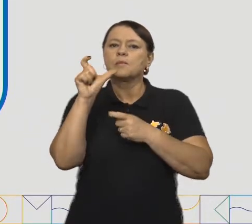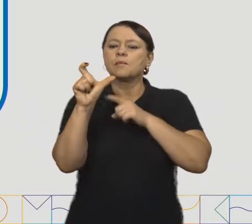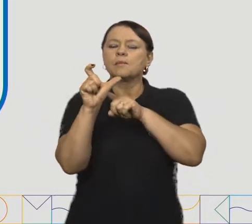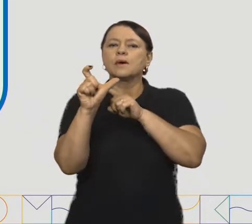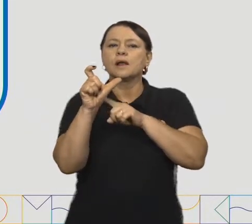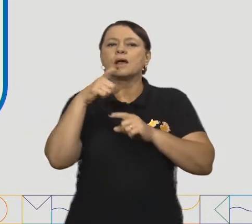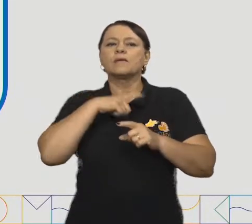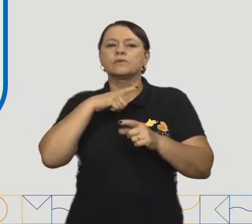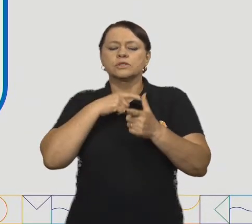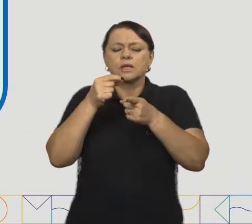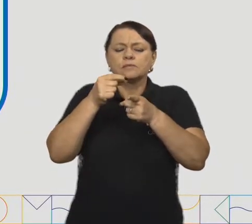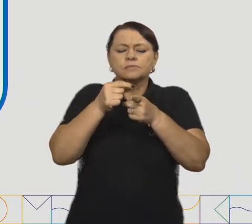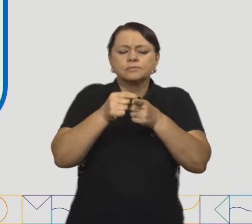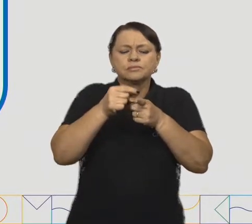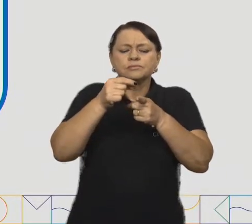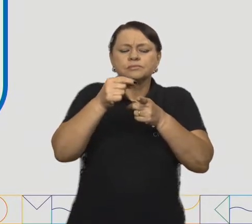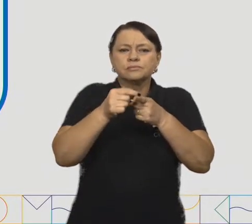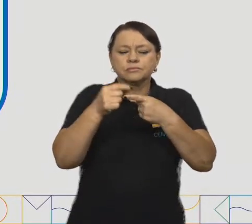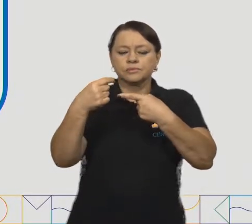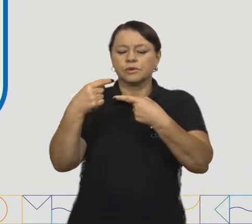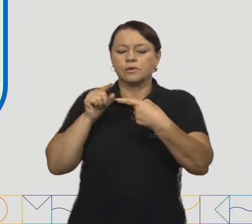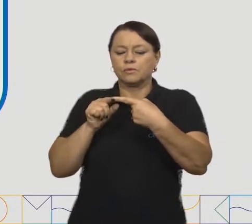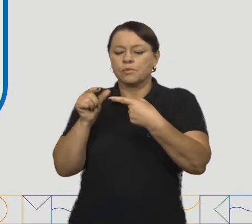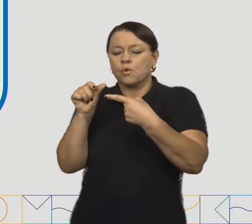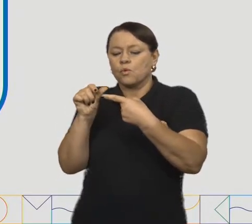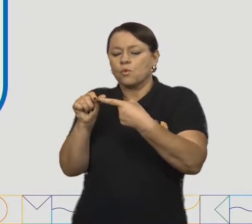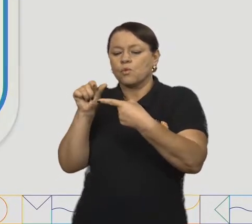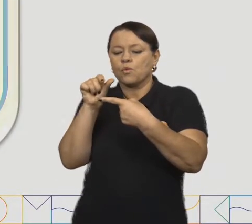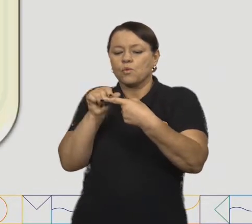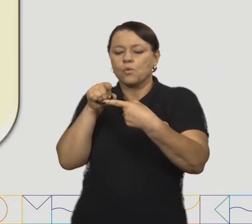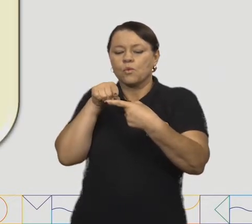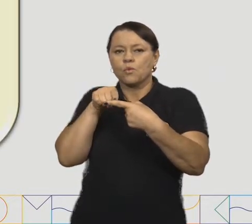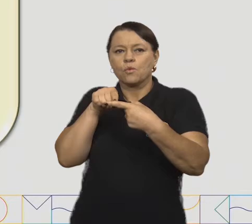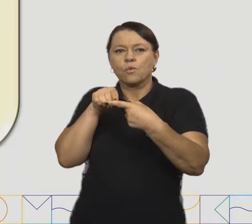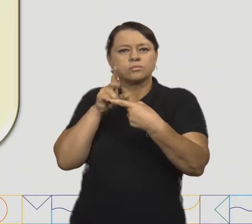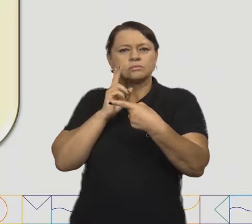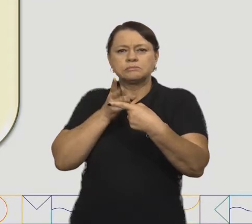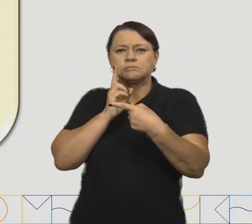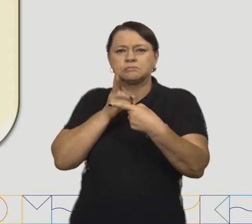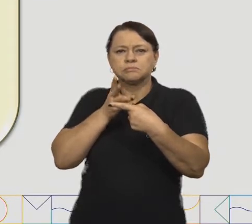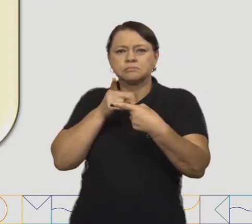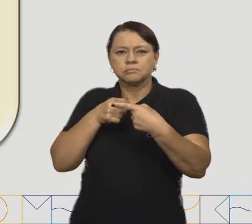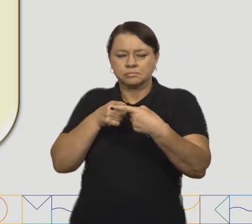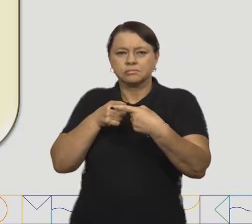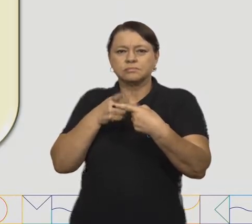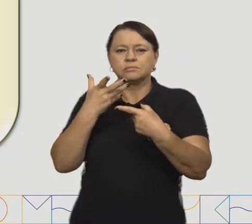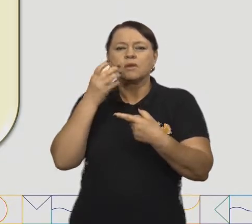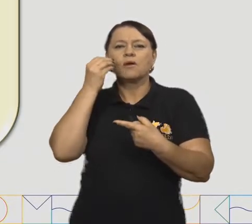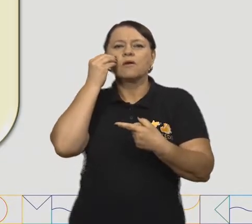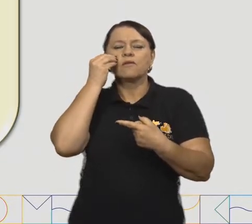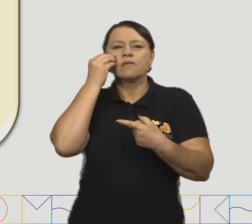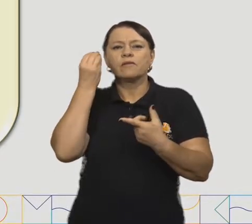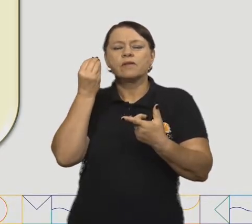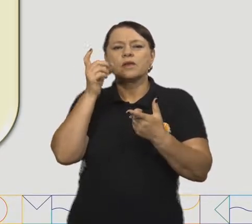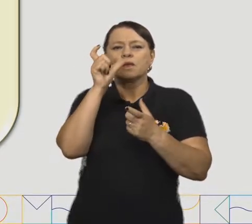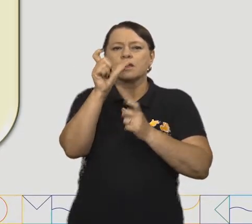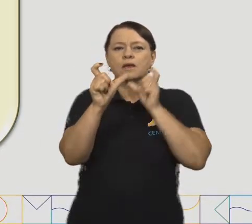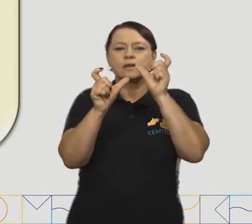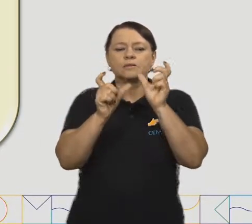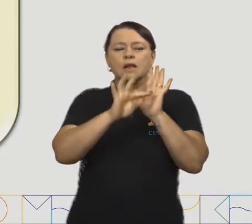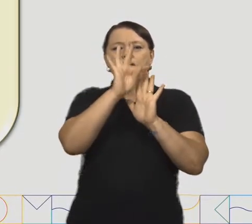mesa, ovos, pomada. Vocês perceberam que a sílaba tônica de todas essas palavras